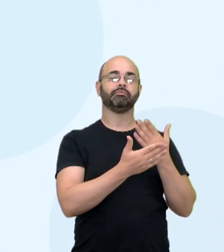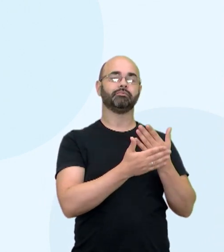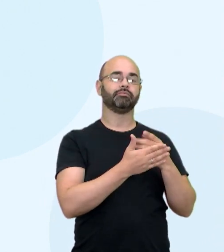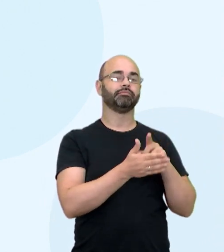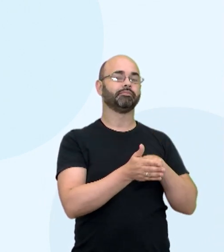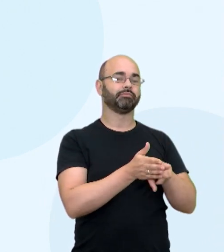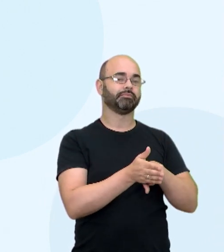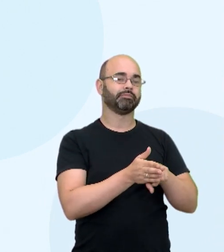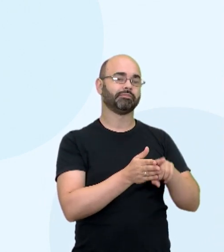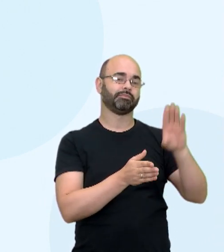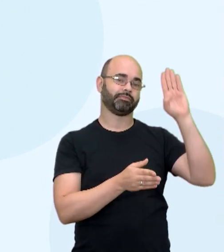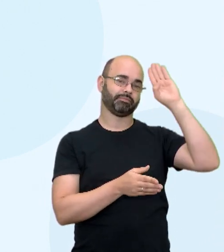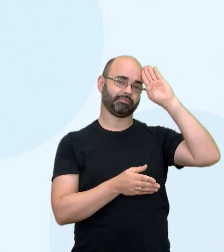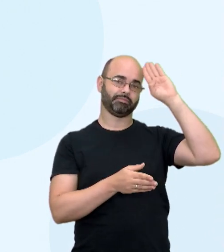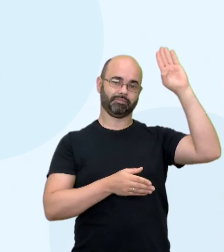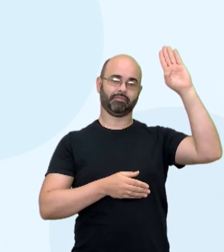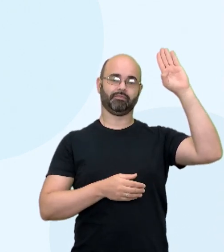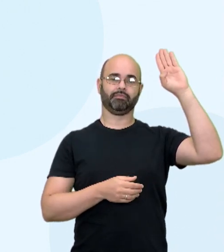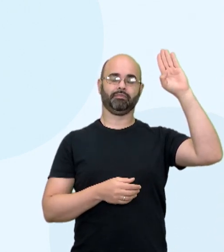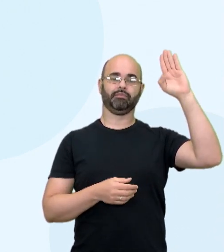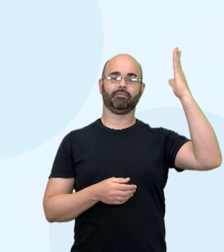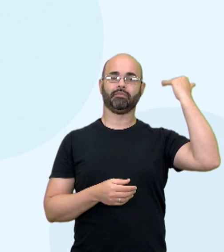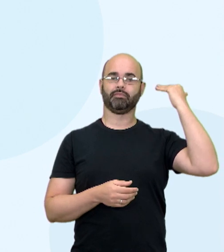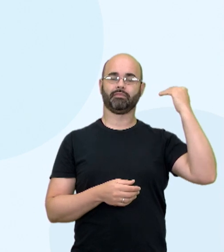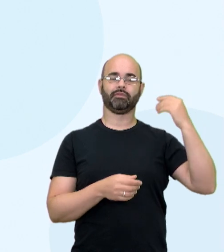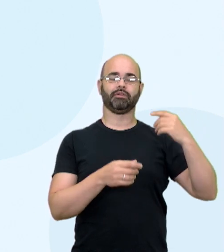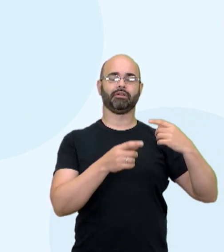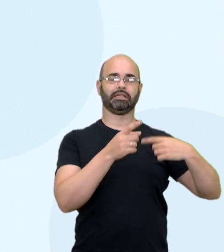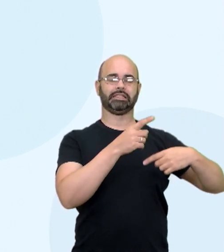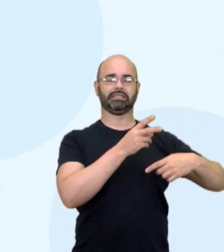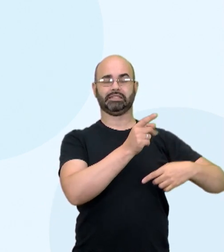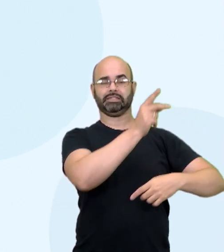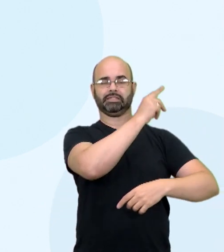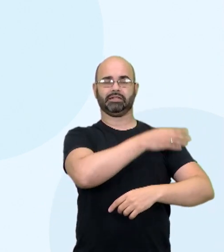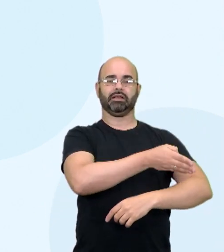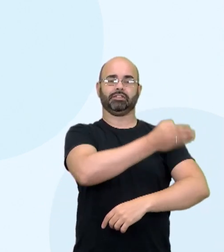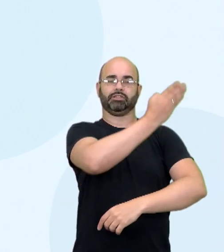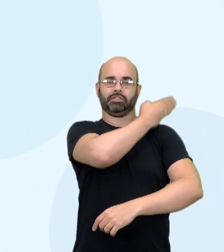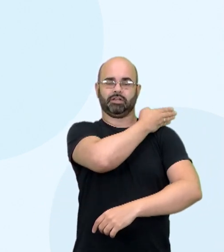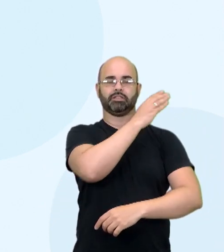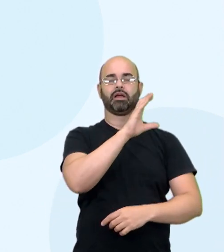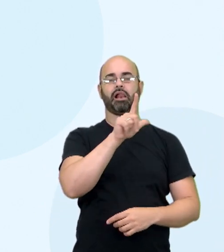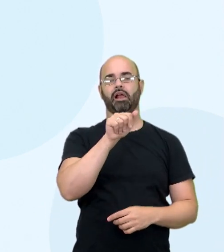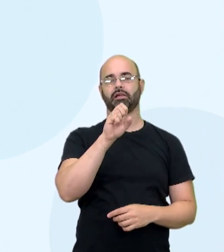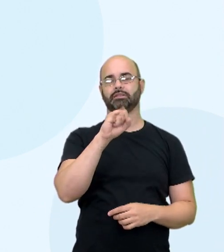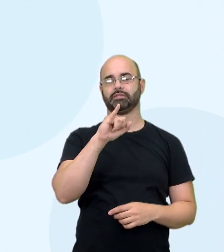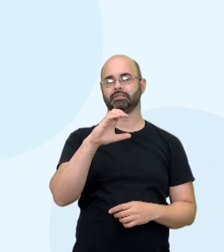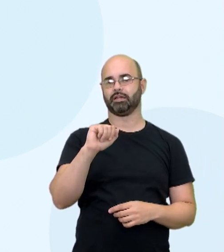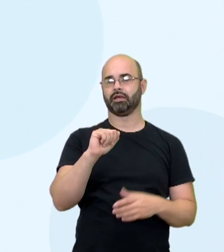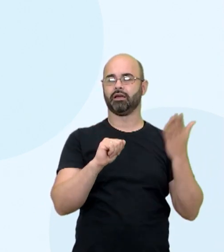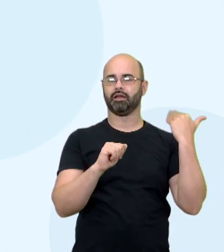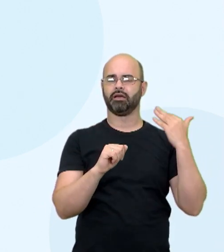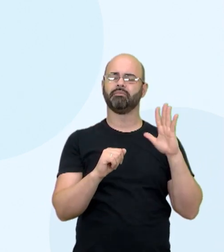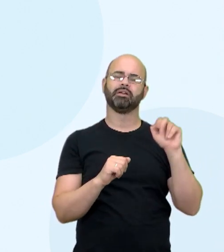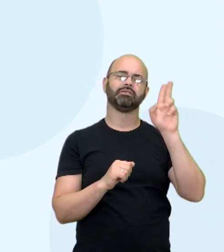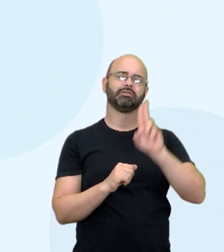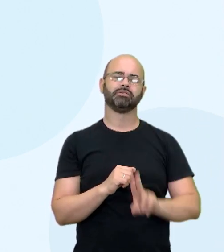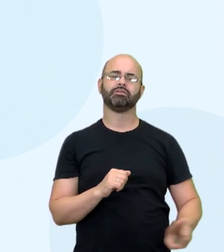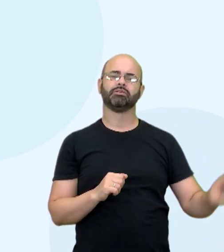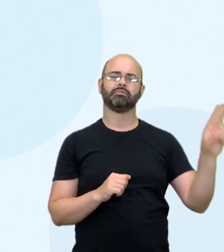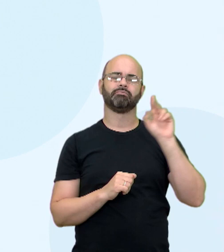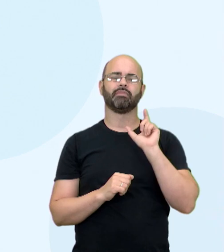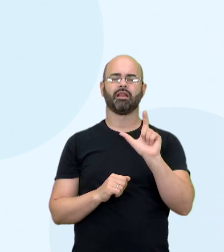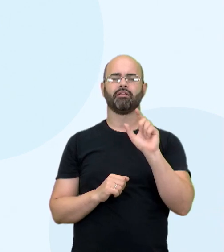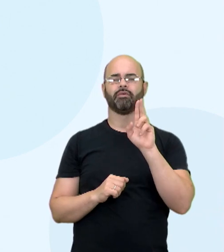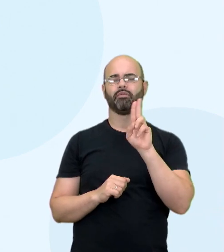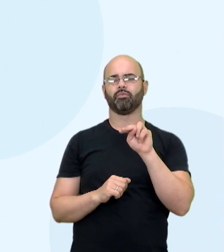educacionais e intelectuais desde a Antiguidade Clássica. Tá certo? E por que se chamavam universidades? Por que